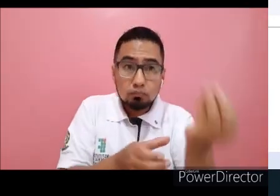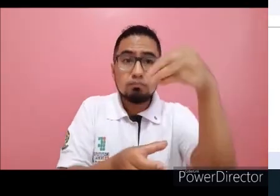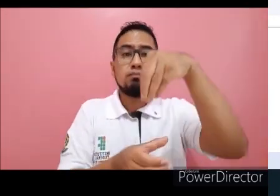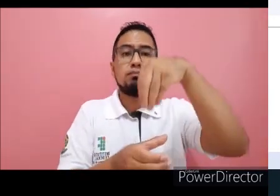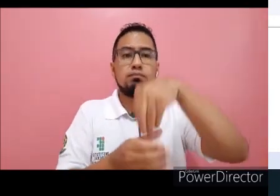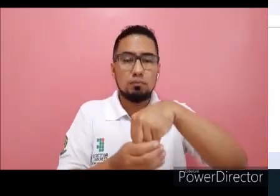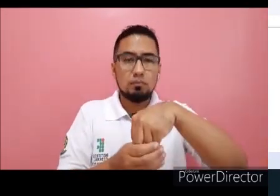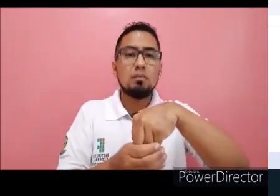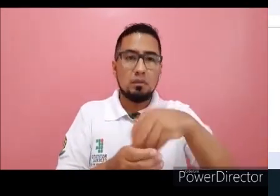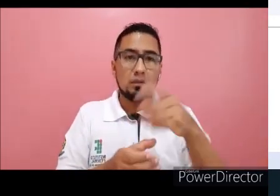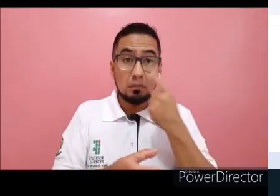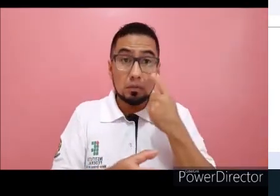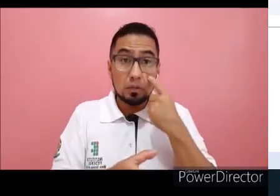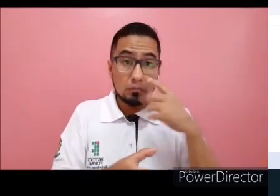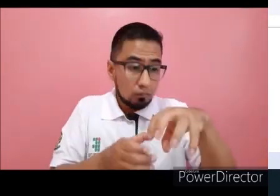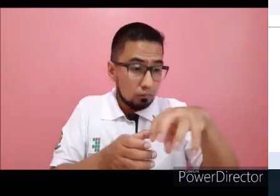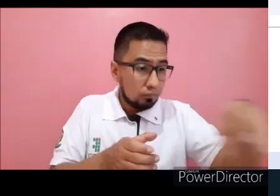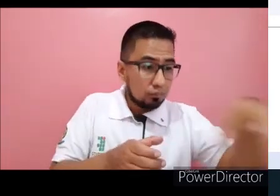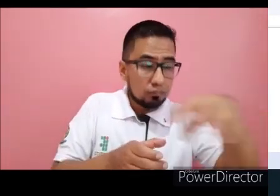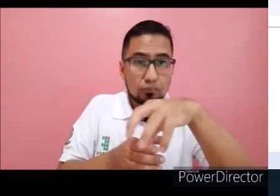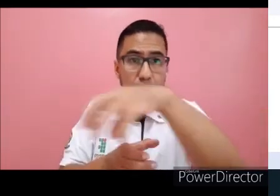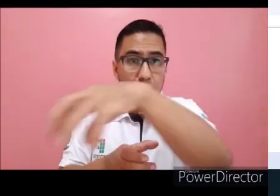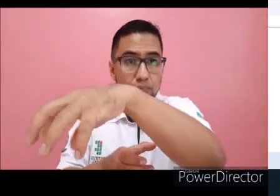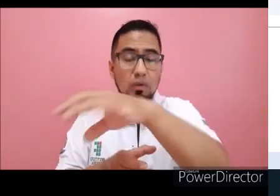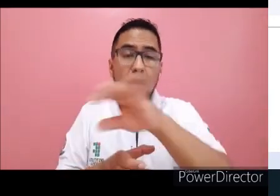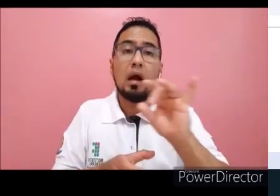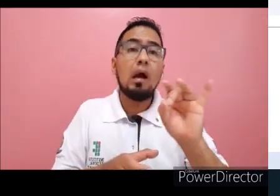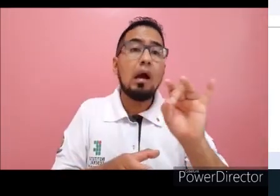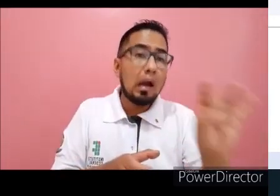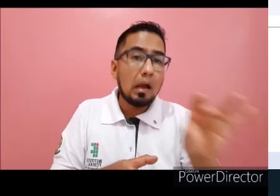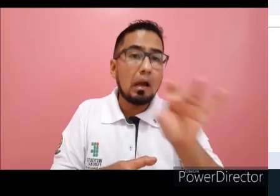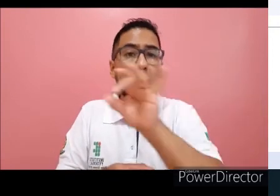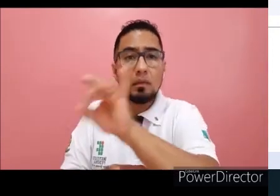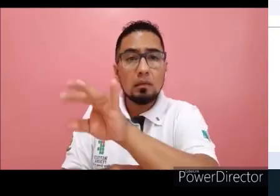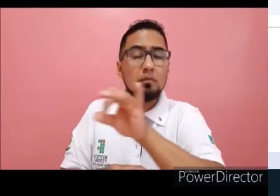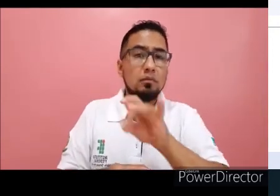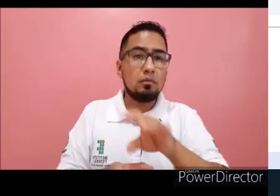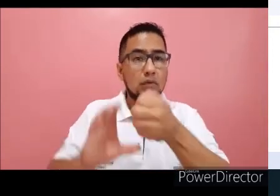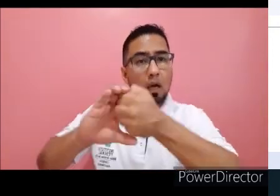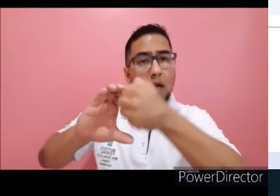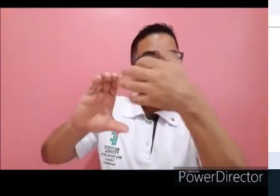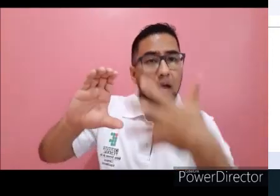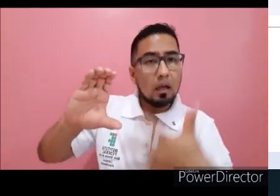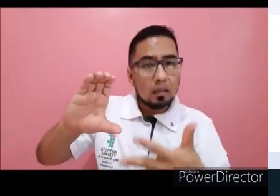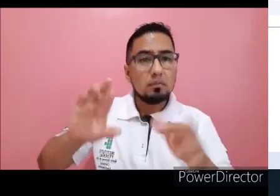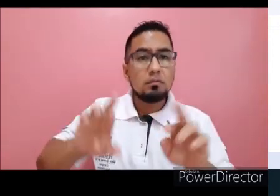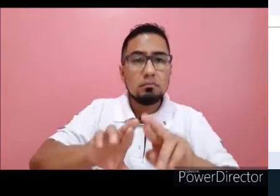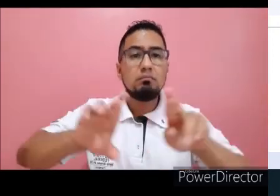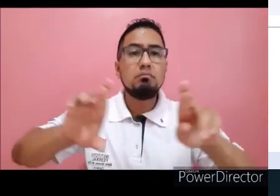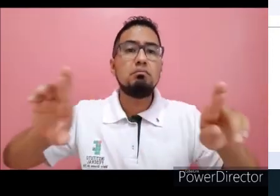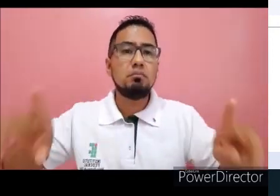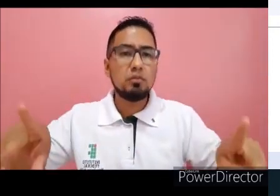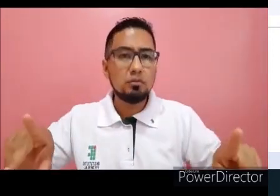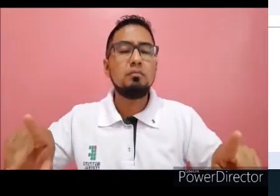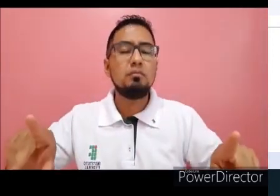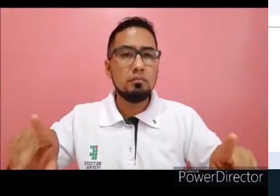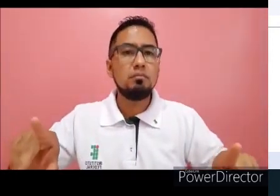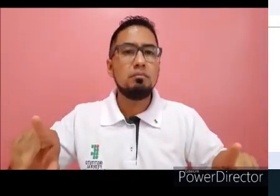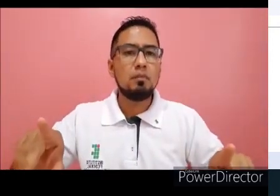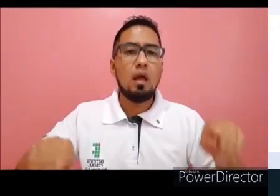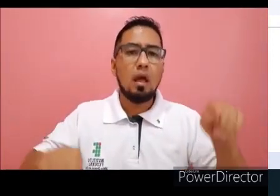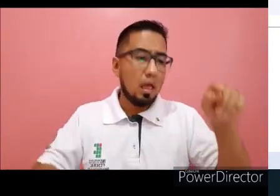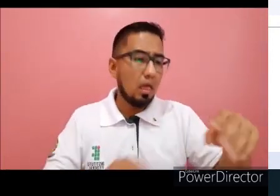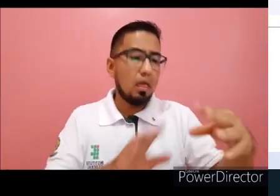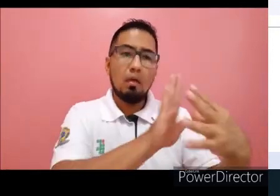desse pacote, não é? Tá vendo que a gente está separando por funcionalidade? O que for para testar, a gente coloca dentro do pacote de teste.